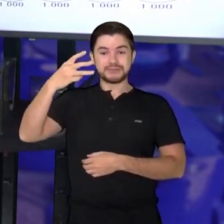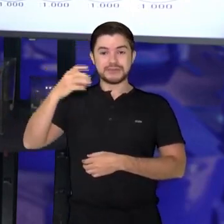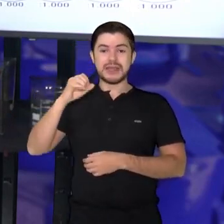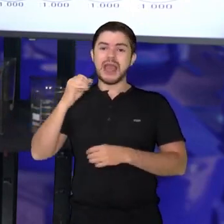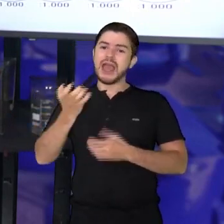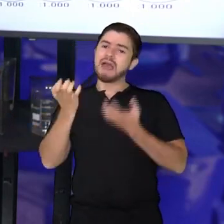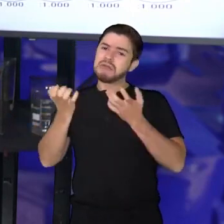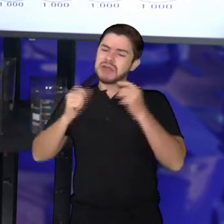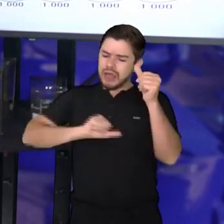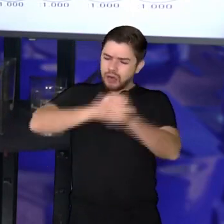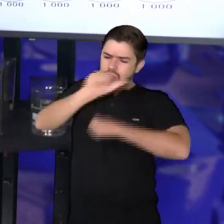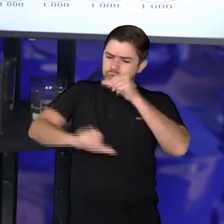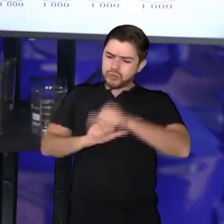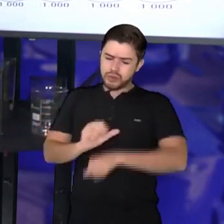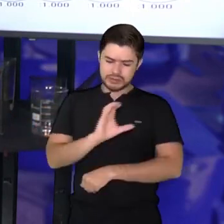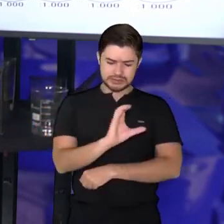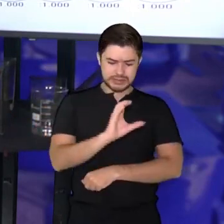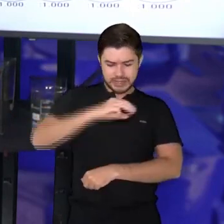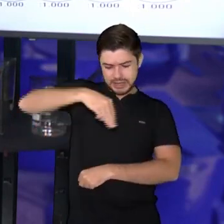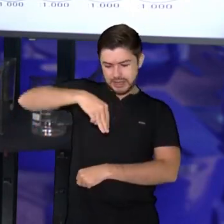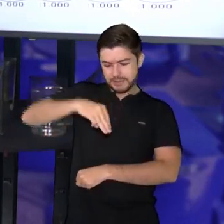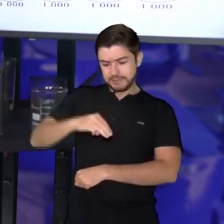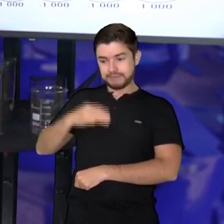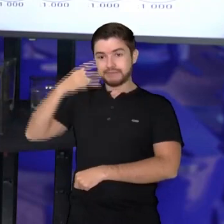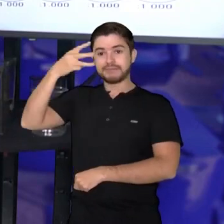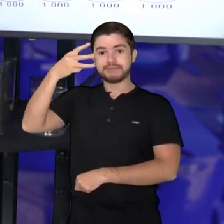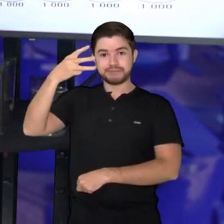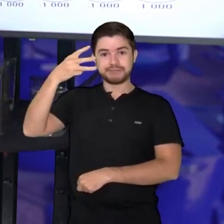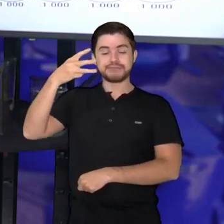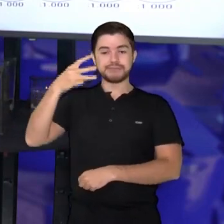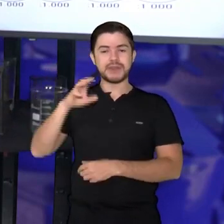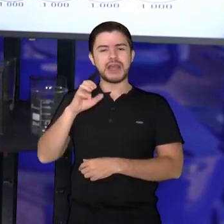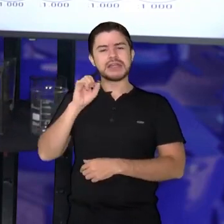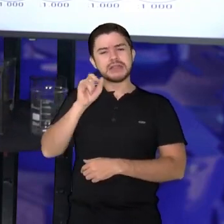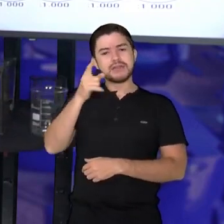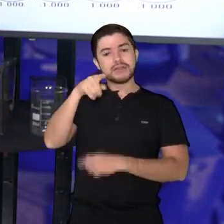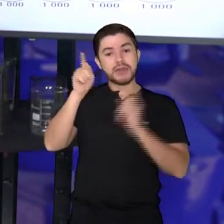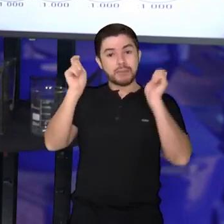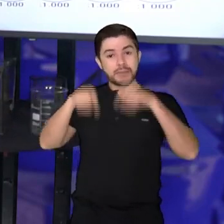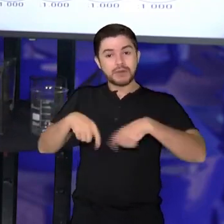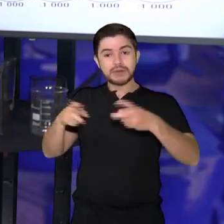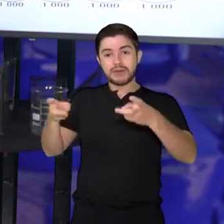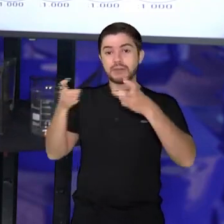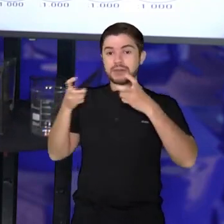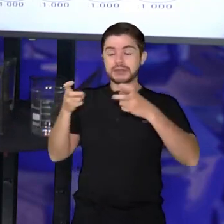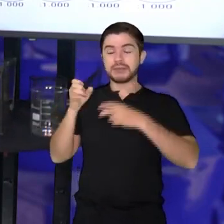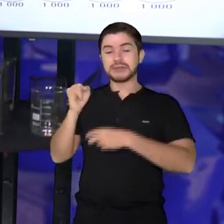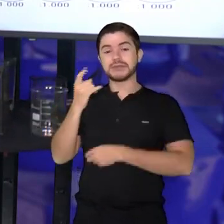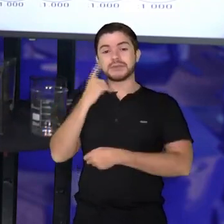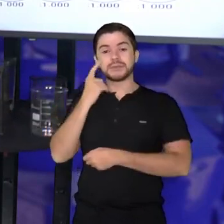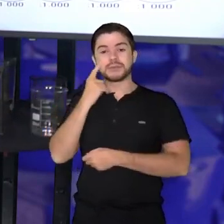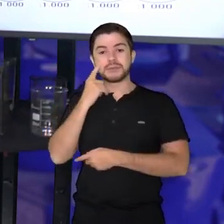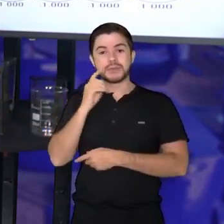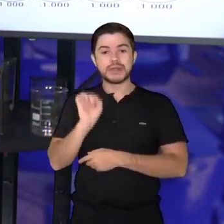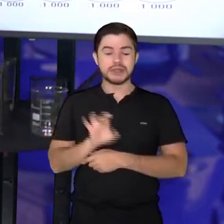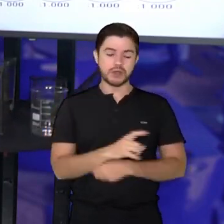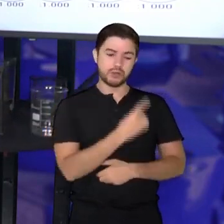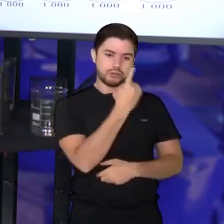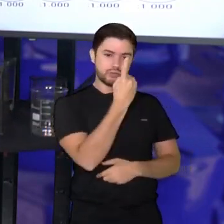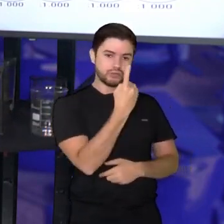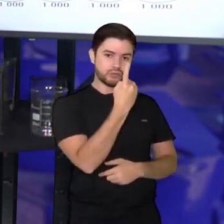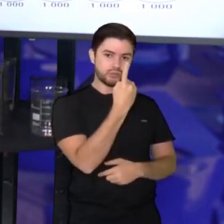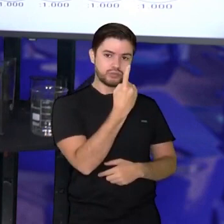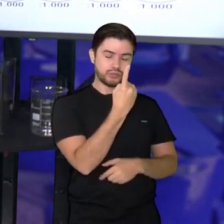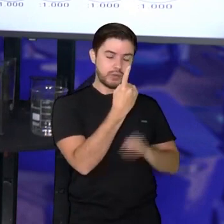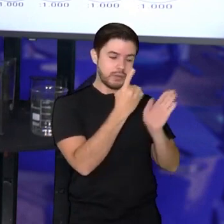centímetro cúbico, tá? O que é que a gente faz? Como vocês conseguem perceber, se a gente quer partir de uma unidade padrão